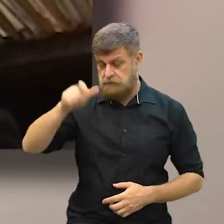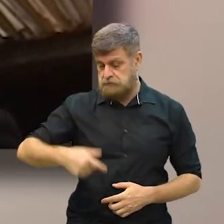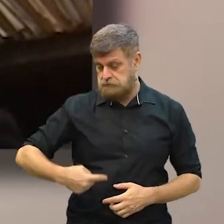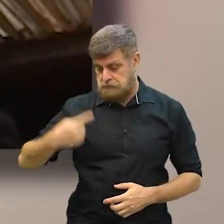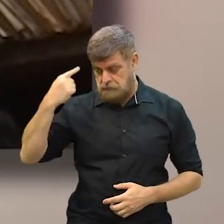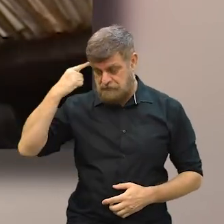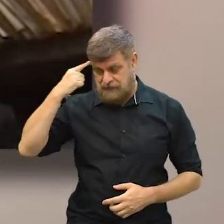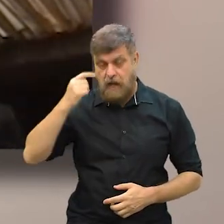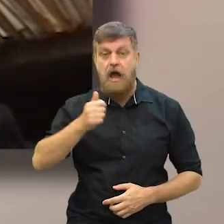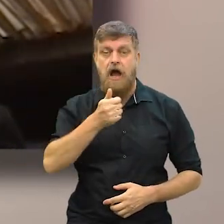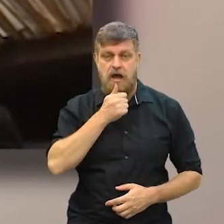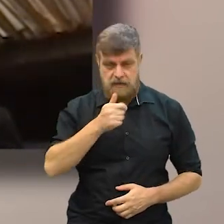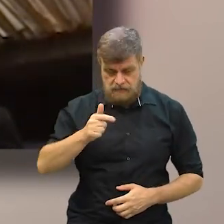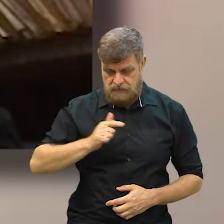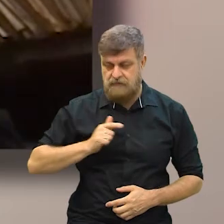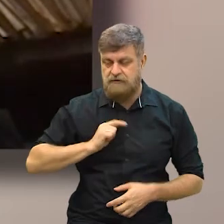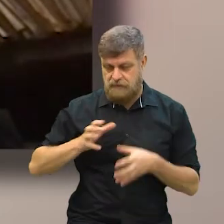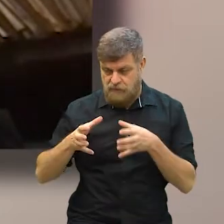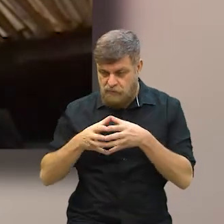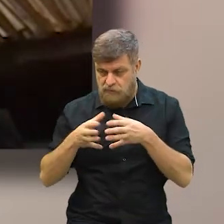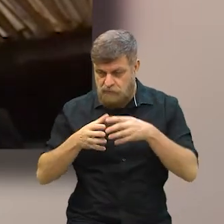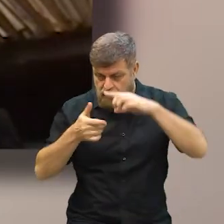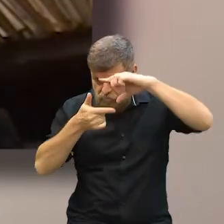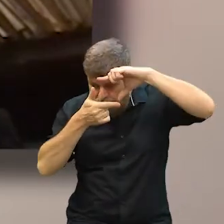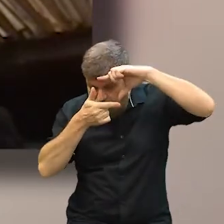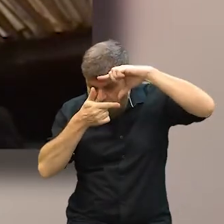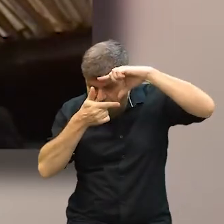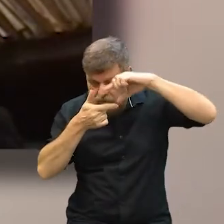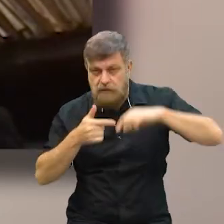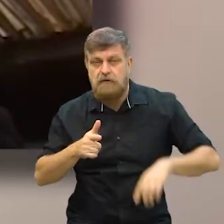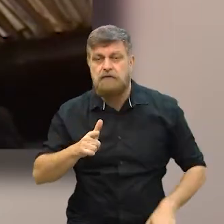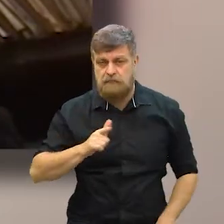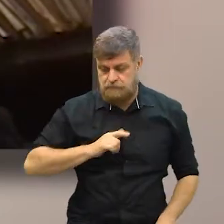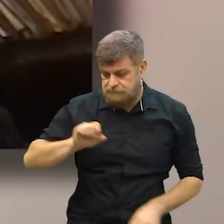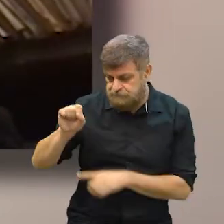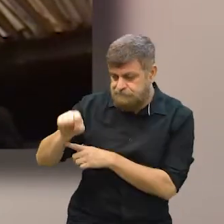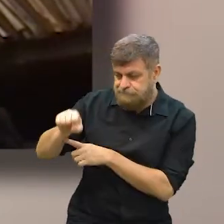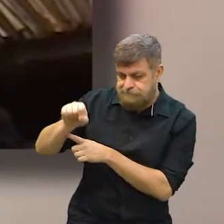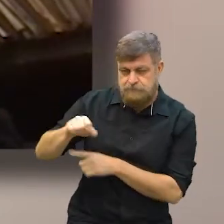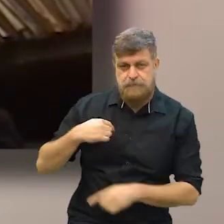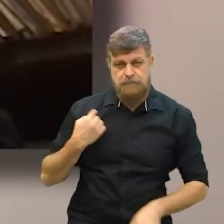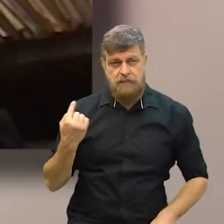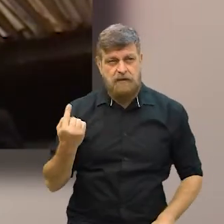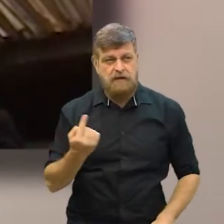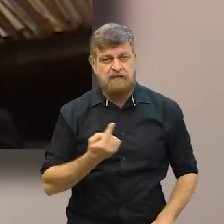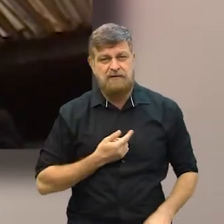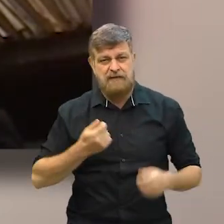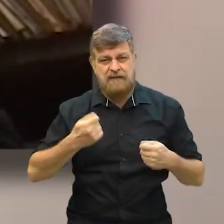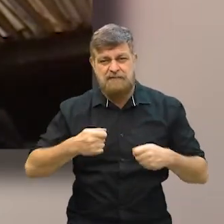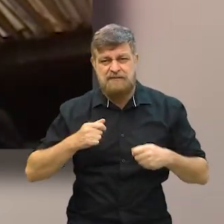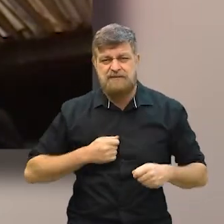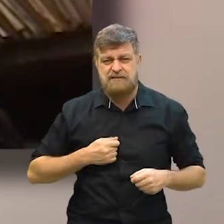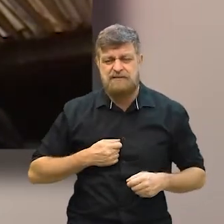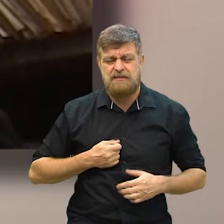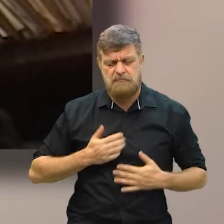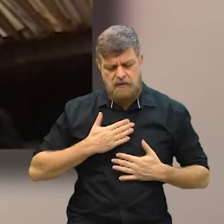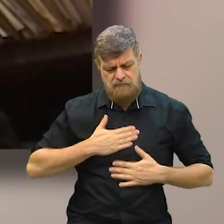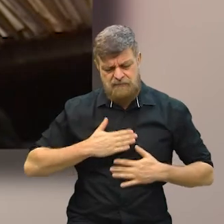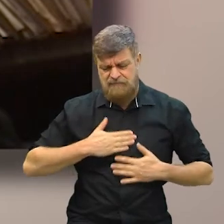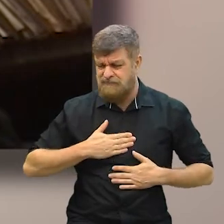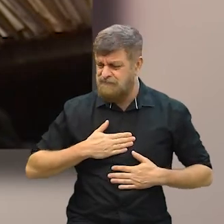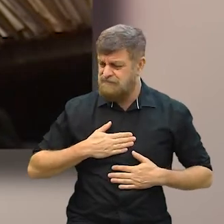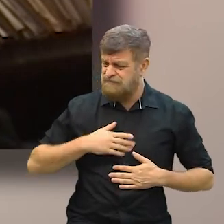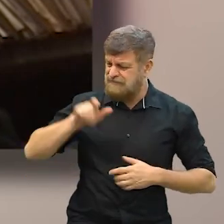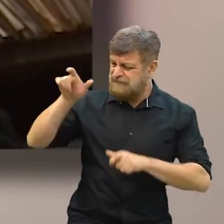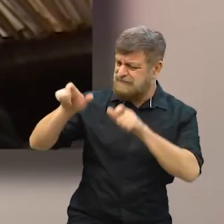gente que pensa assim, mas há ainda aqueles que pensam assim, e nós temos abaixado as armas